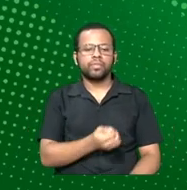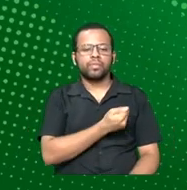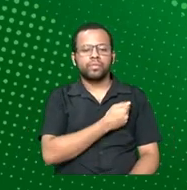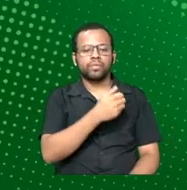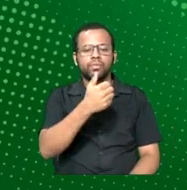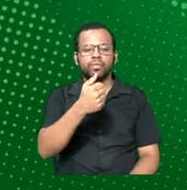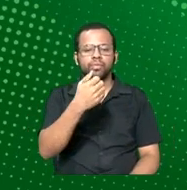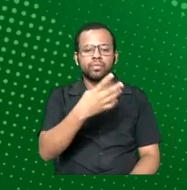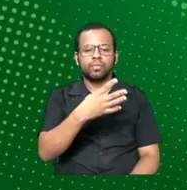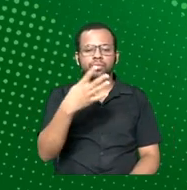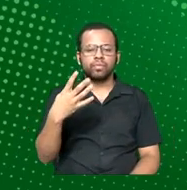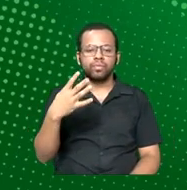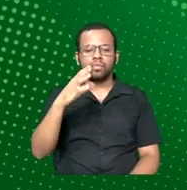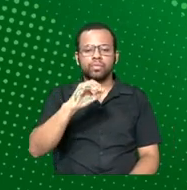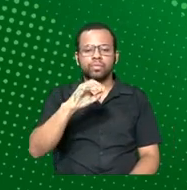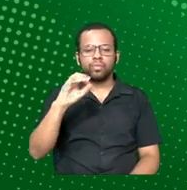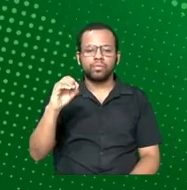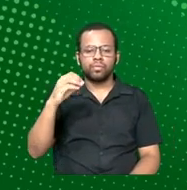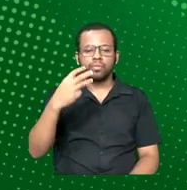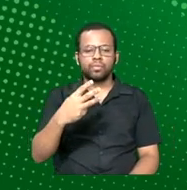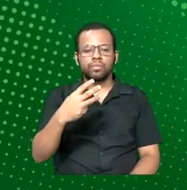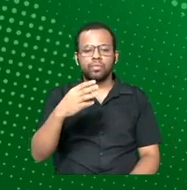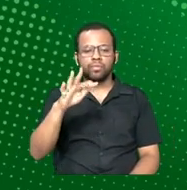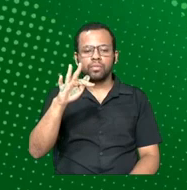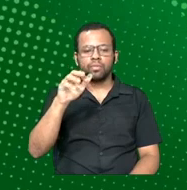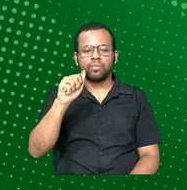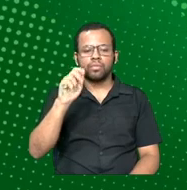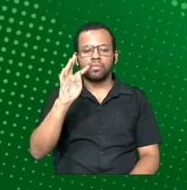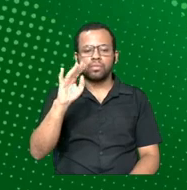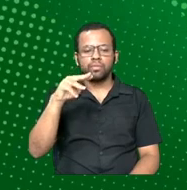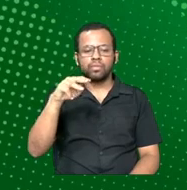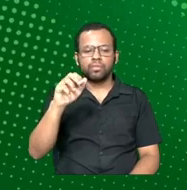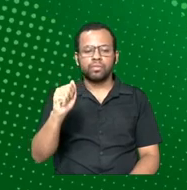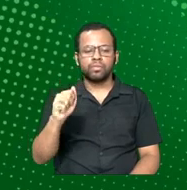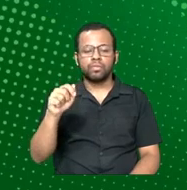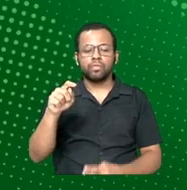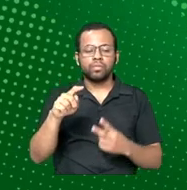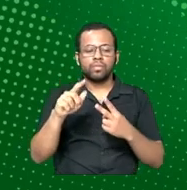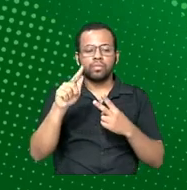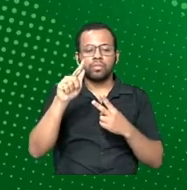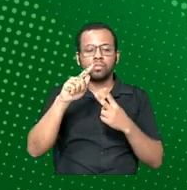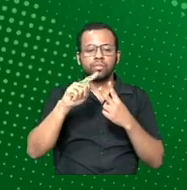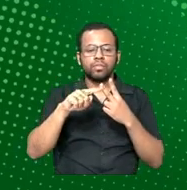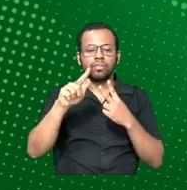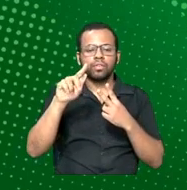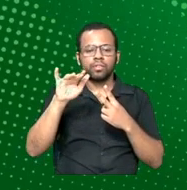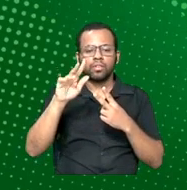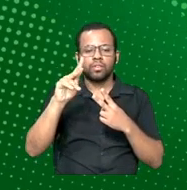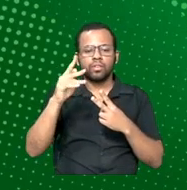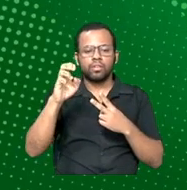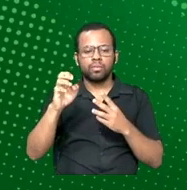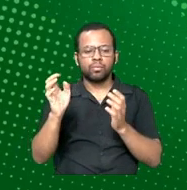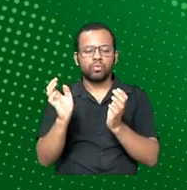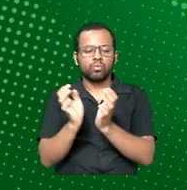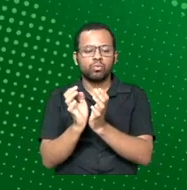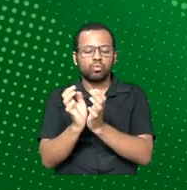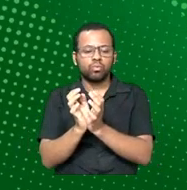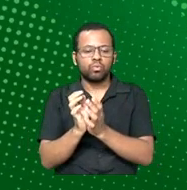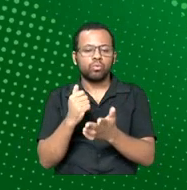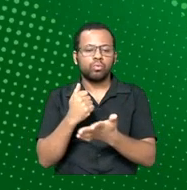é 14403 Fátima e Guilherme a dupla e que faturou foi lá no Petrox com a